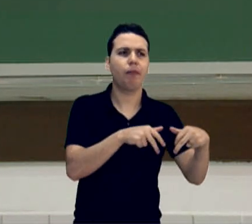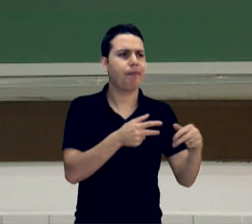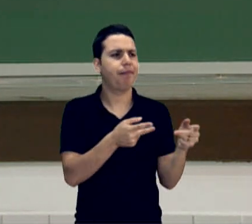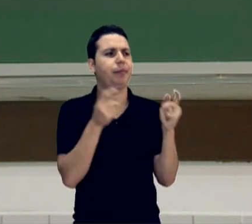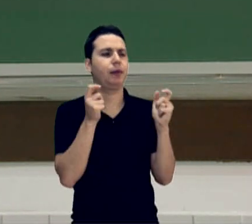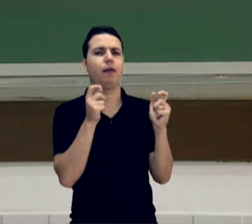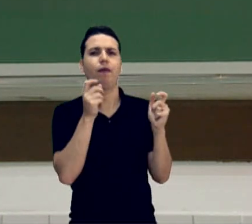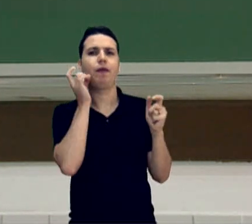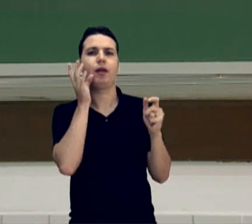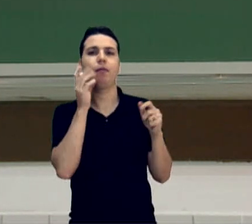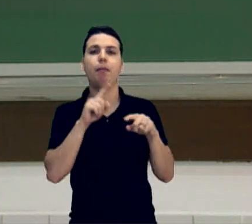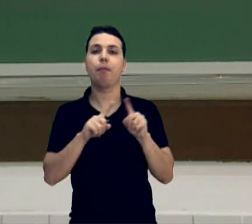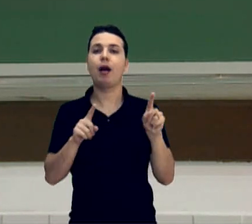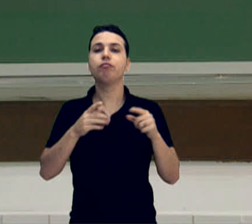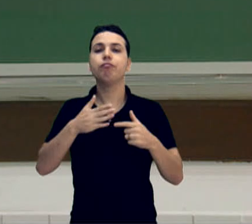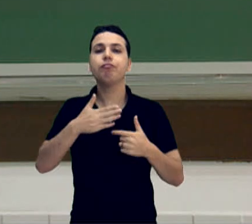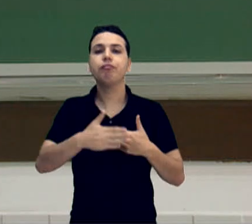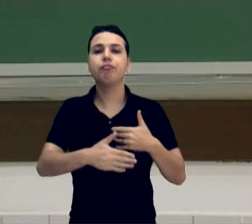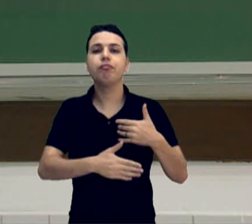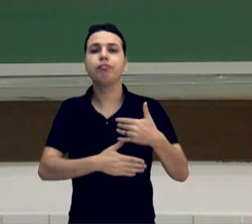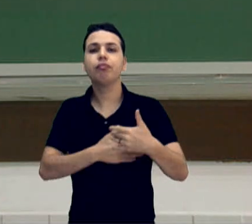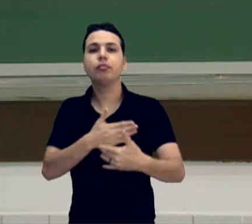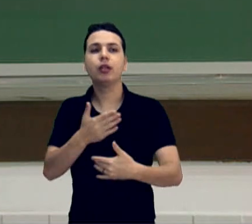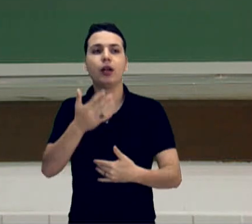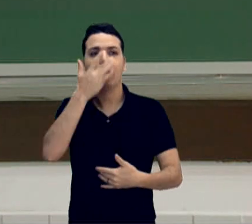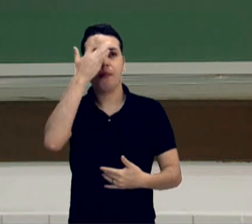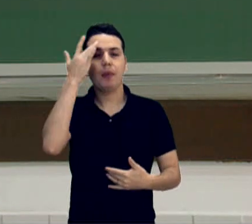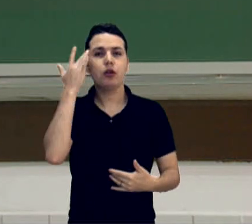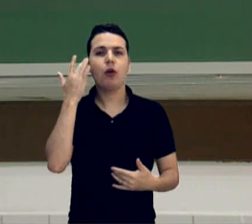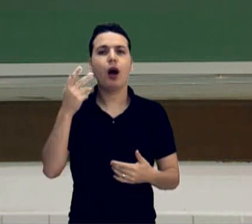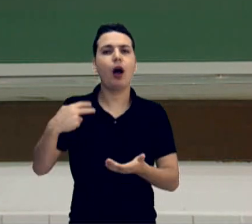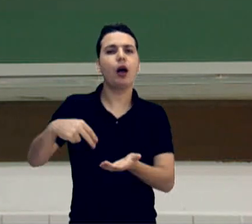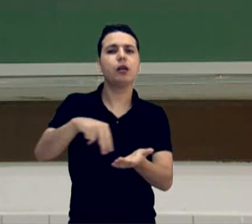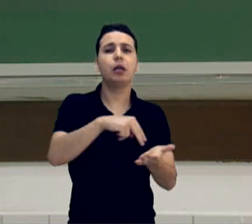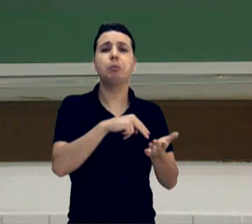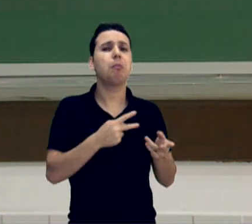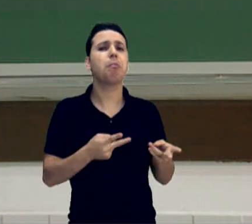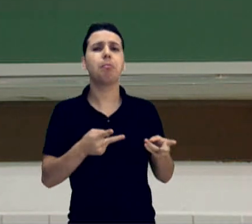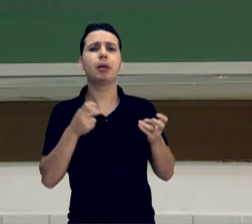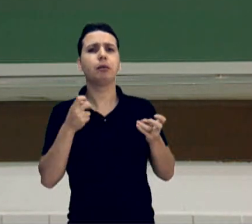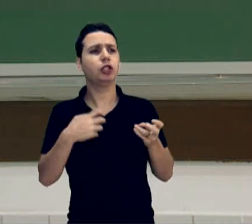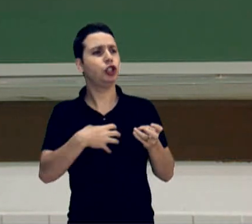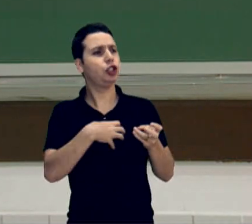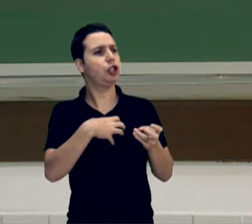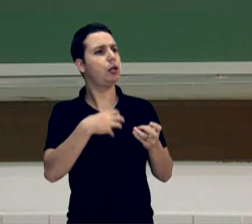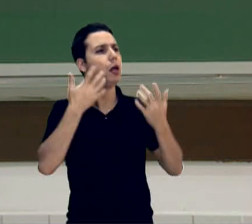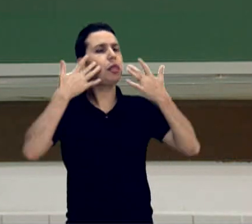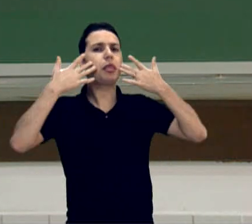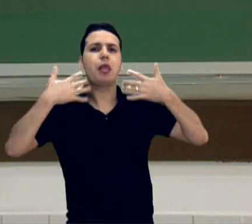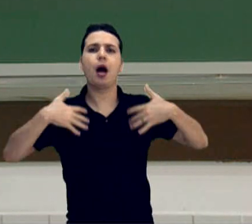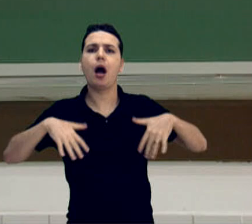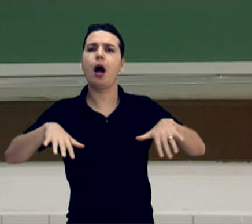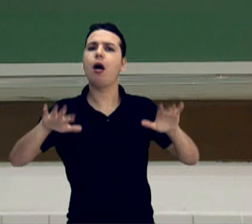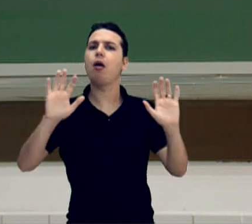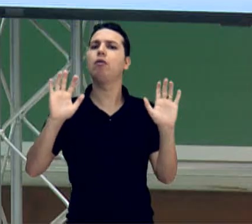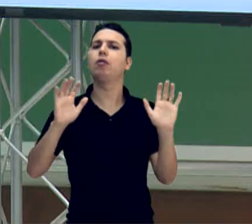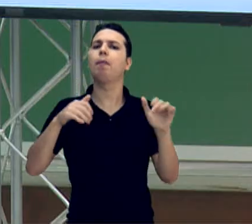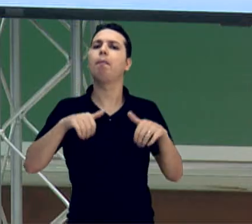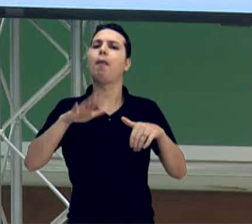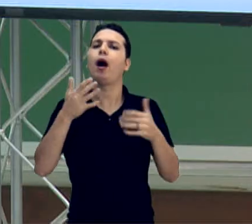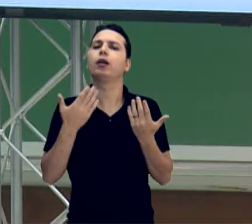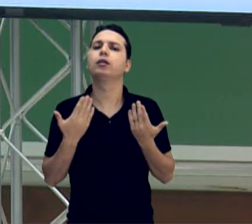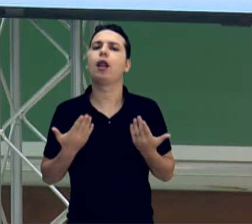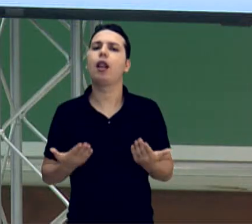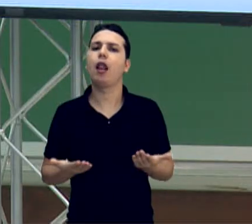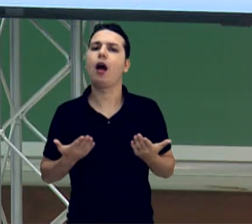aprendendo. Mas, com o passar do tempo, não. A gente nem percebe essa marcação, né? Então, fica mais